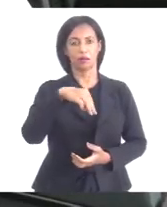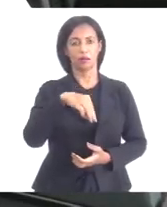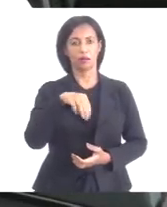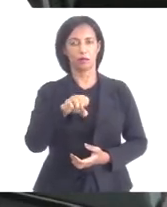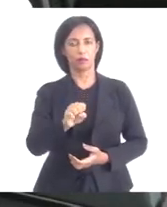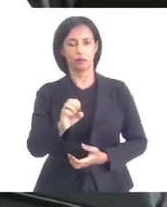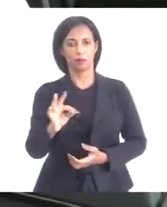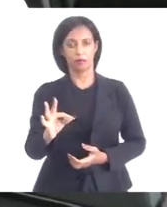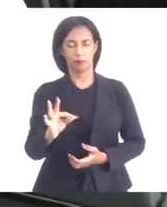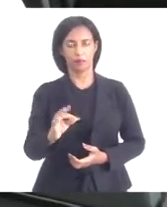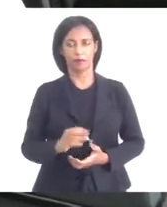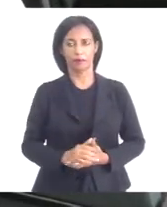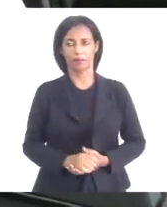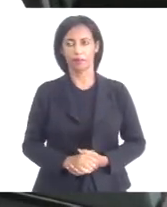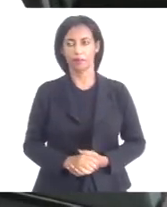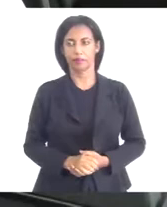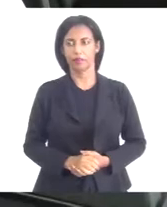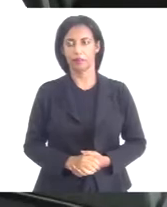em